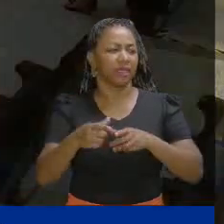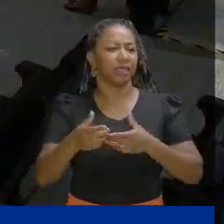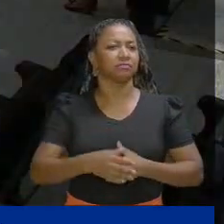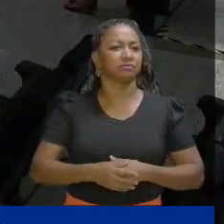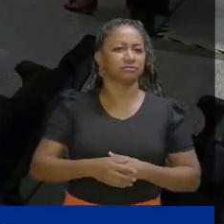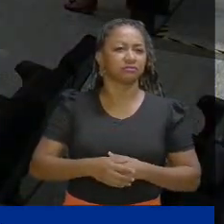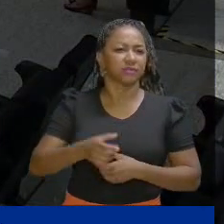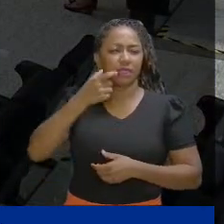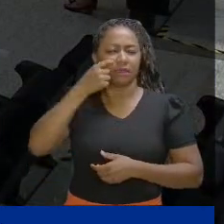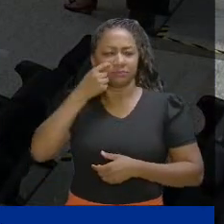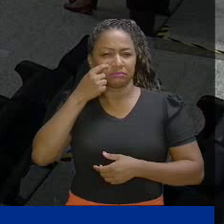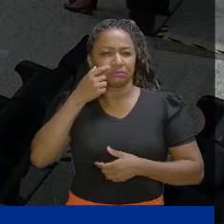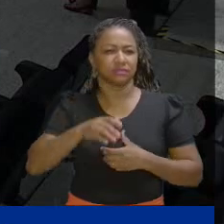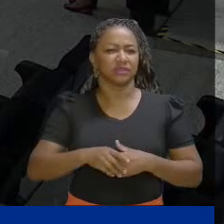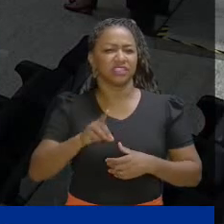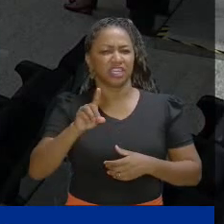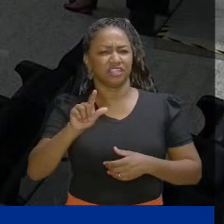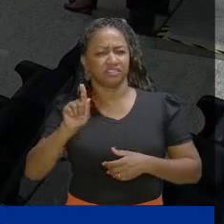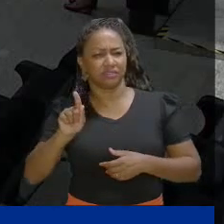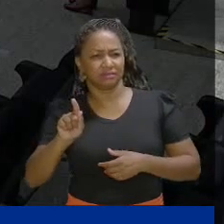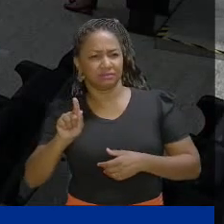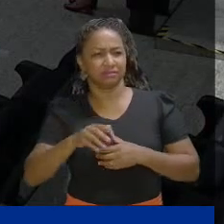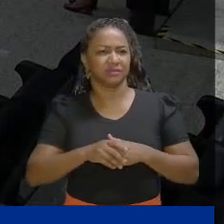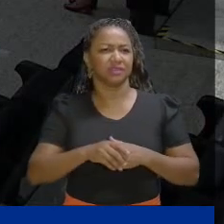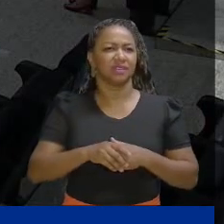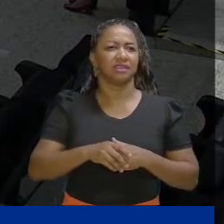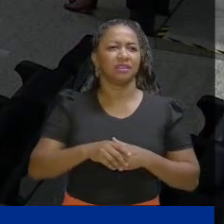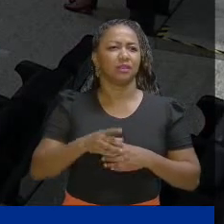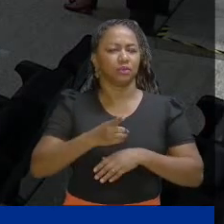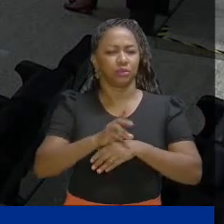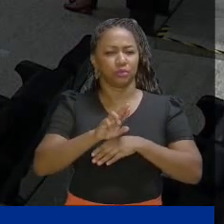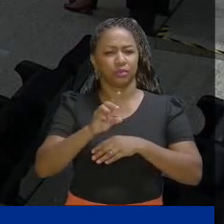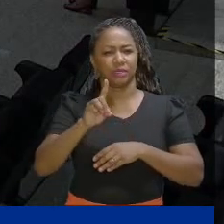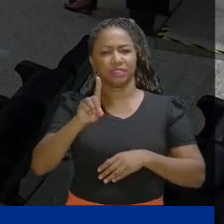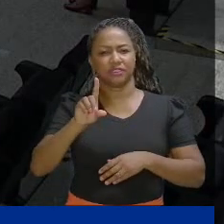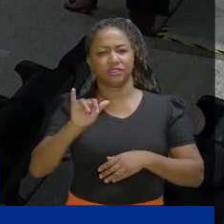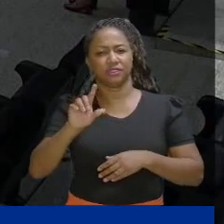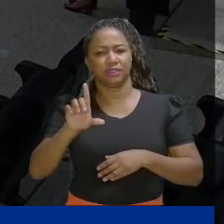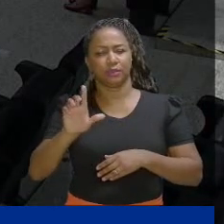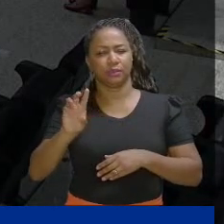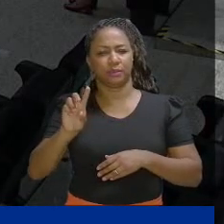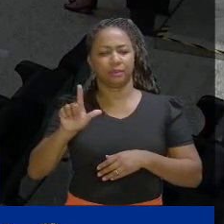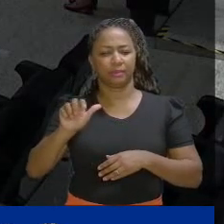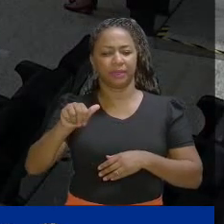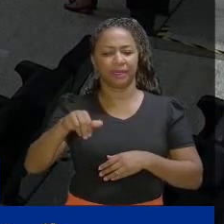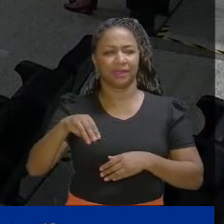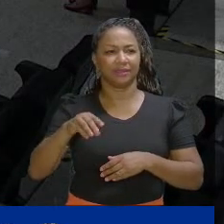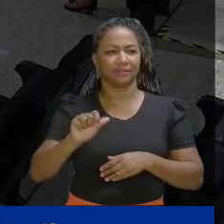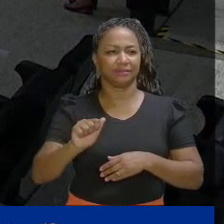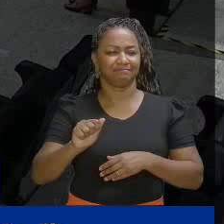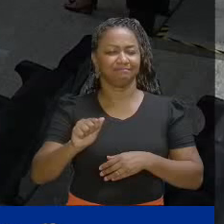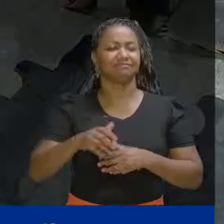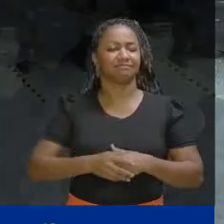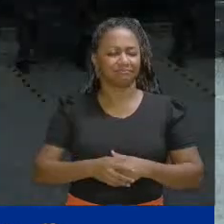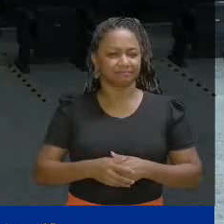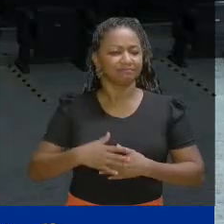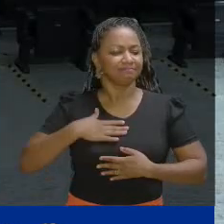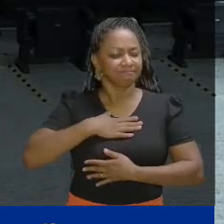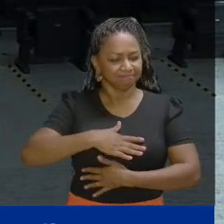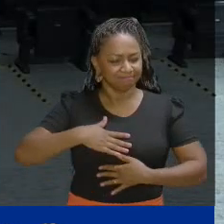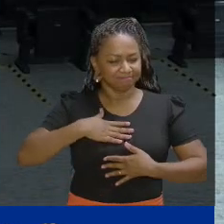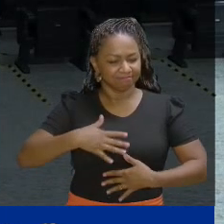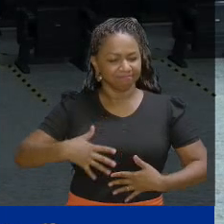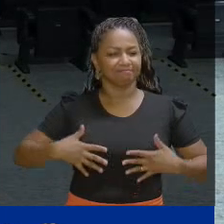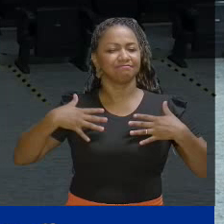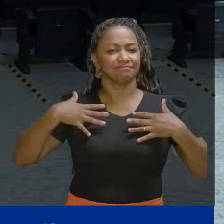do Tribunal Regional Eleitoral, quarta sessão a judiciária doutora Dilma ordinária Célia do TRAP. Pimenta, que muito nos honra e abrilhanta, né, este